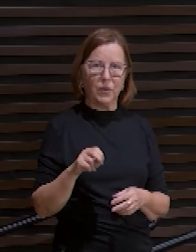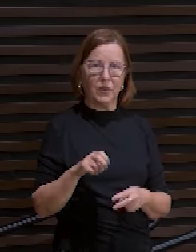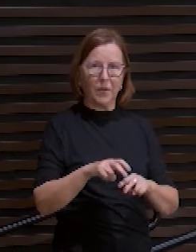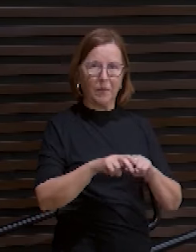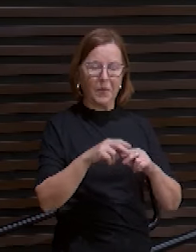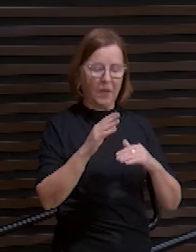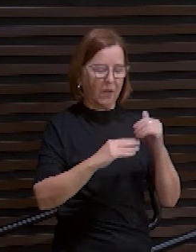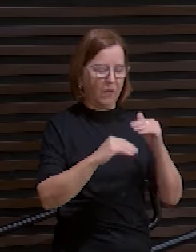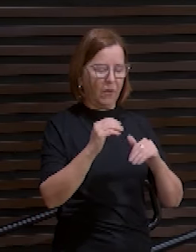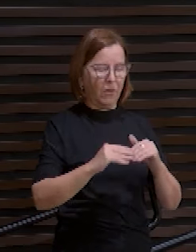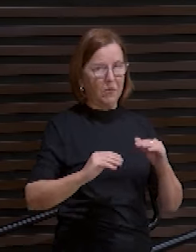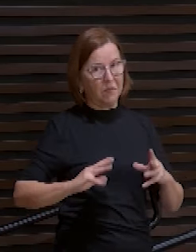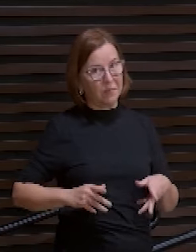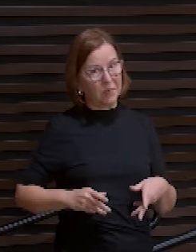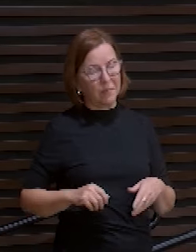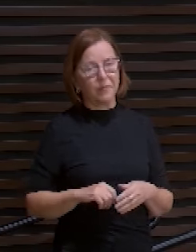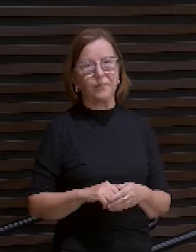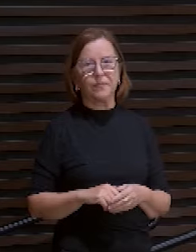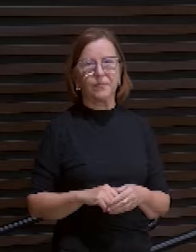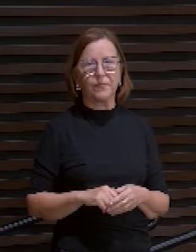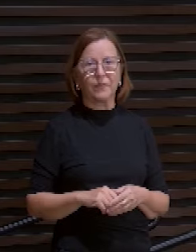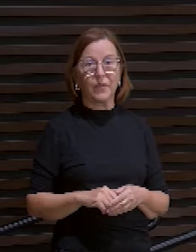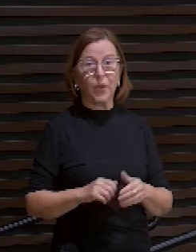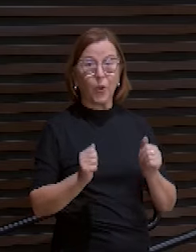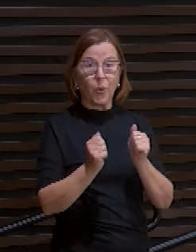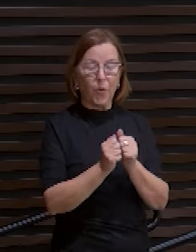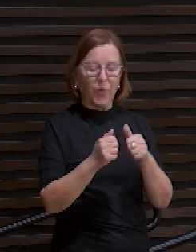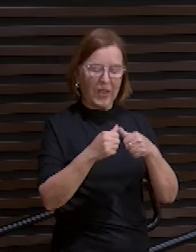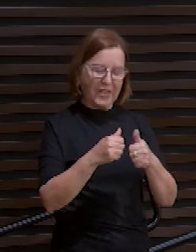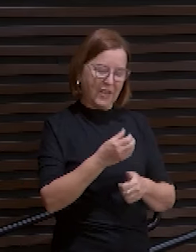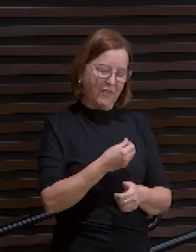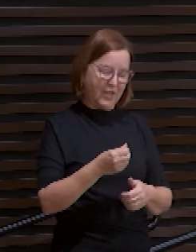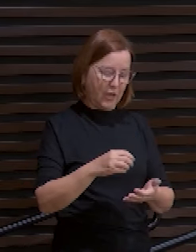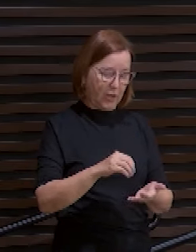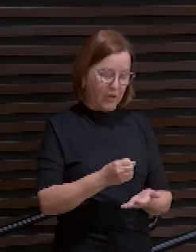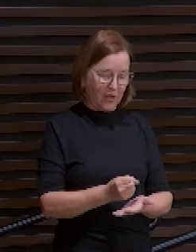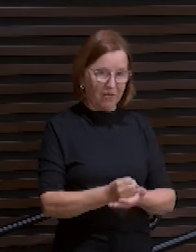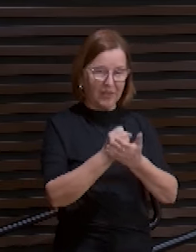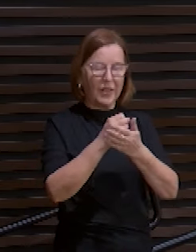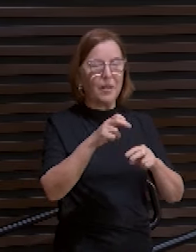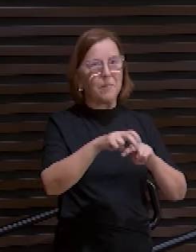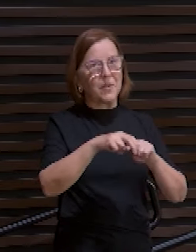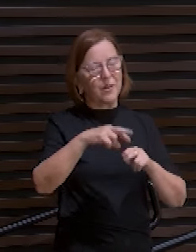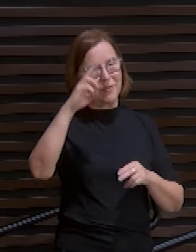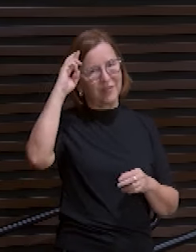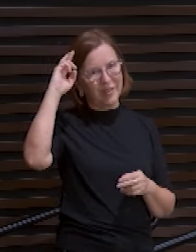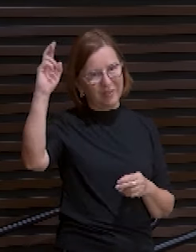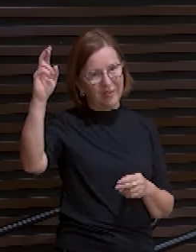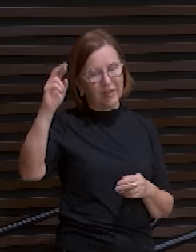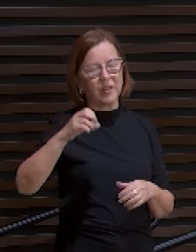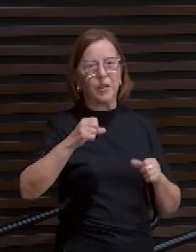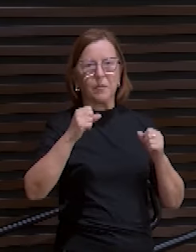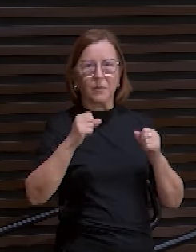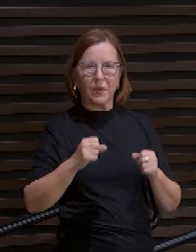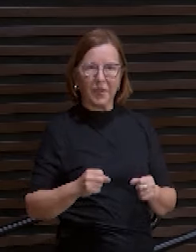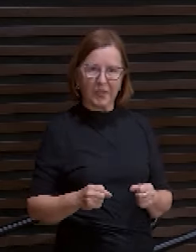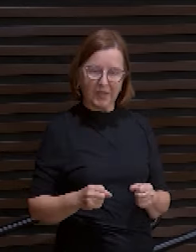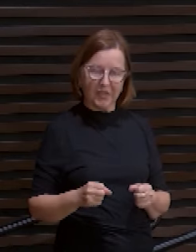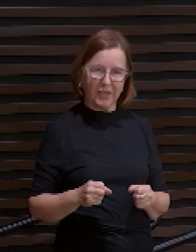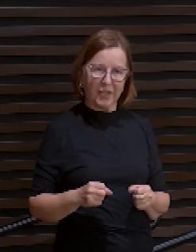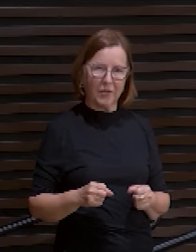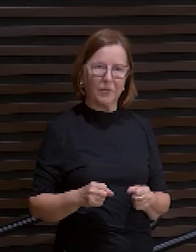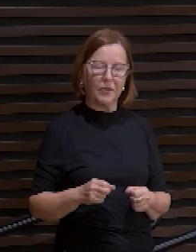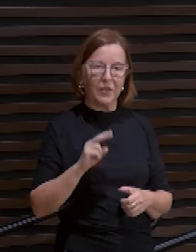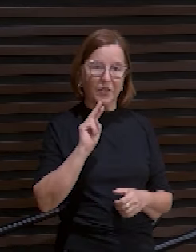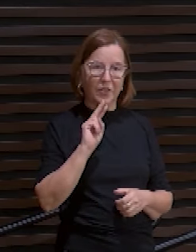carne com esse viver sustentado por ele podemos de fato acompanhar o ritmo de transformação do